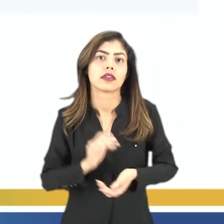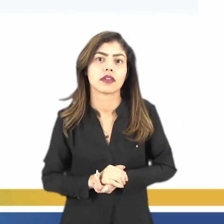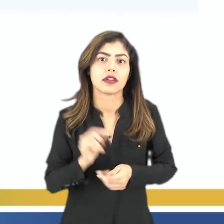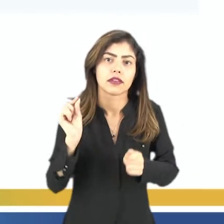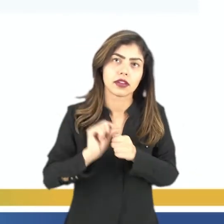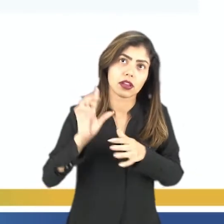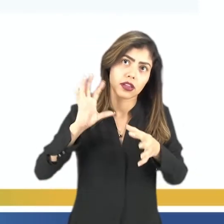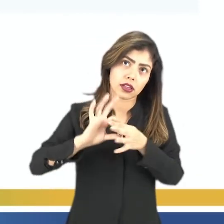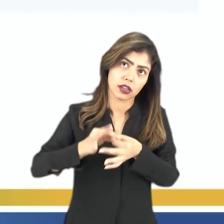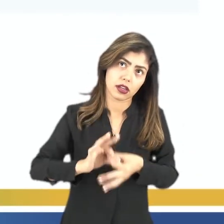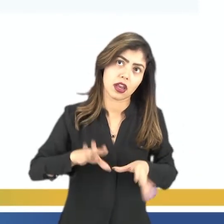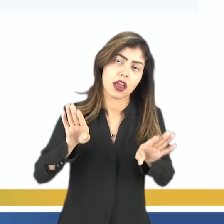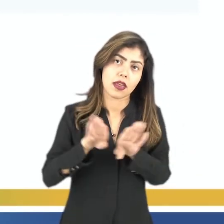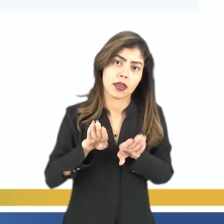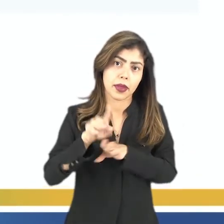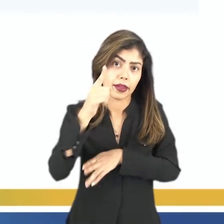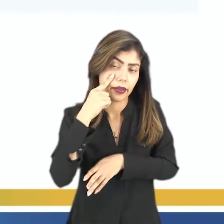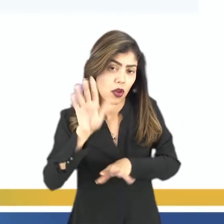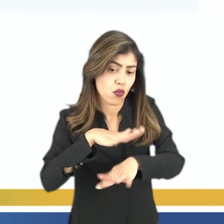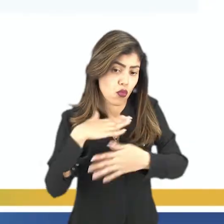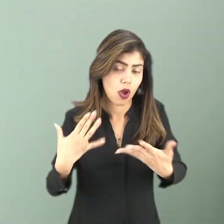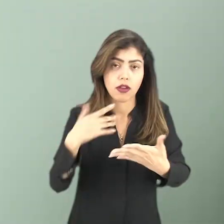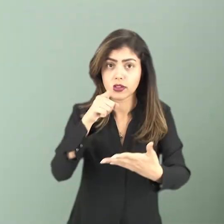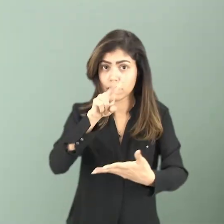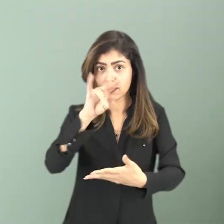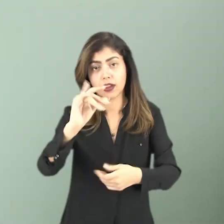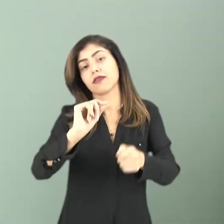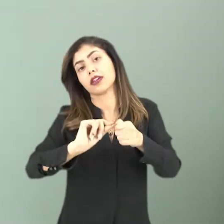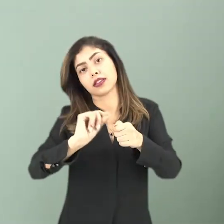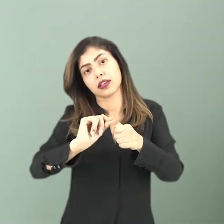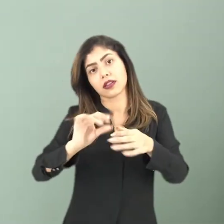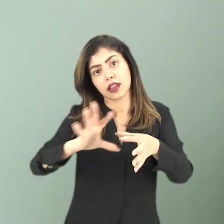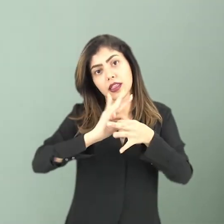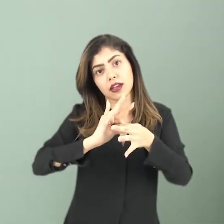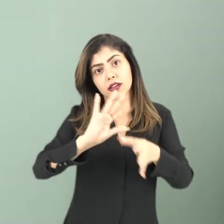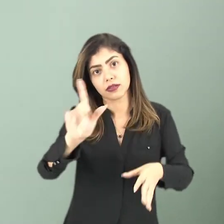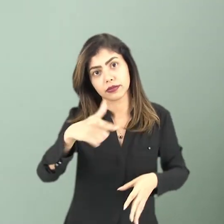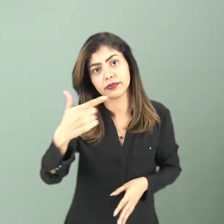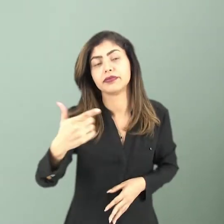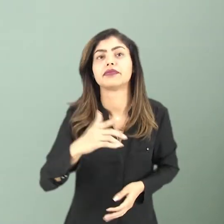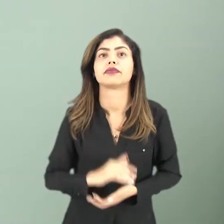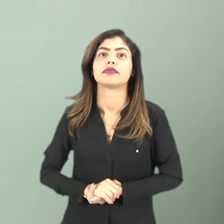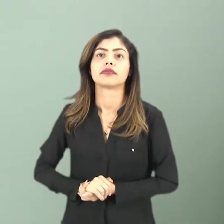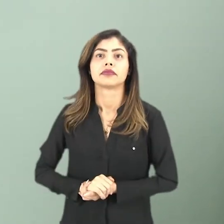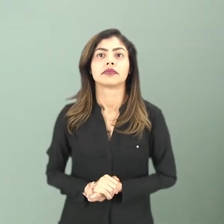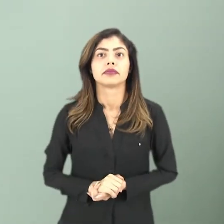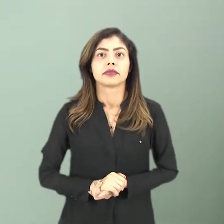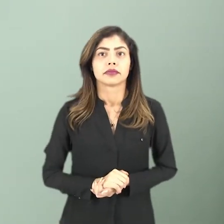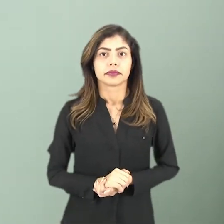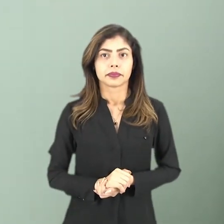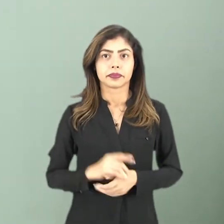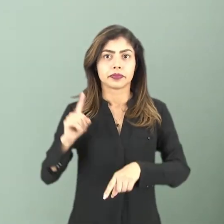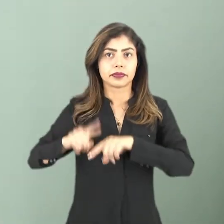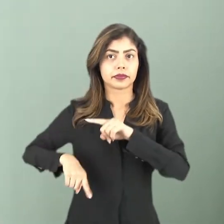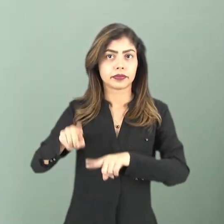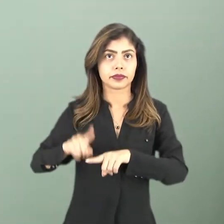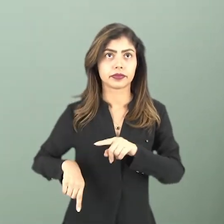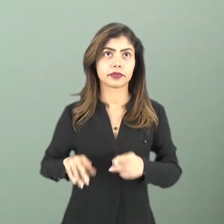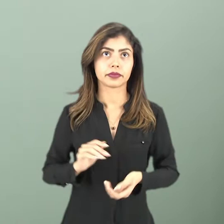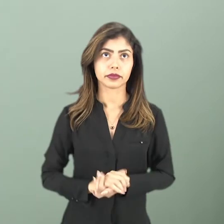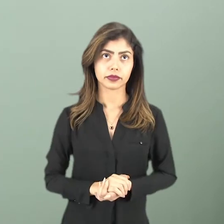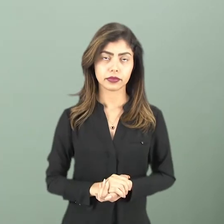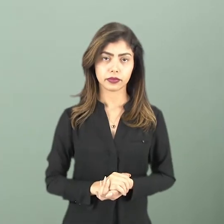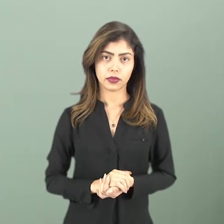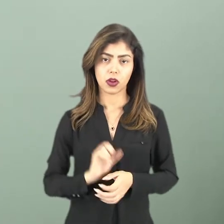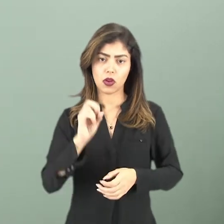materiais, vai ligar eles, mas aí tem que ver o tipo de circuito que você vai estar ligando eles, associando esses materiais, esses